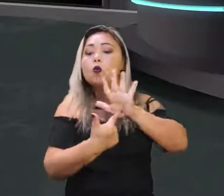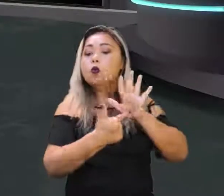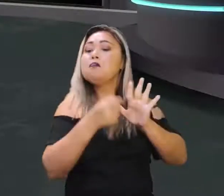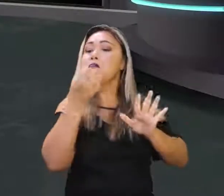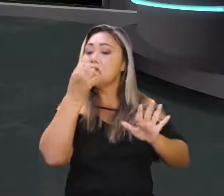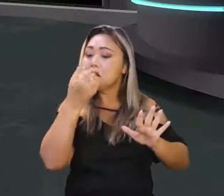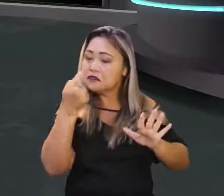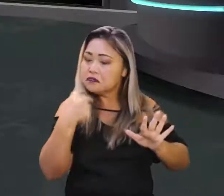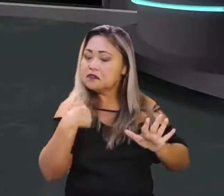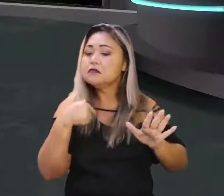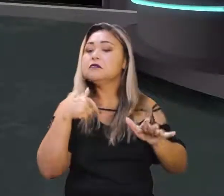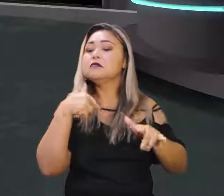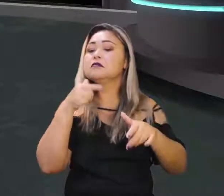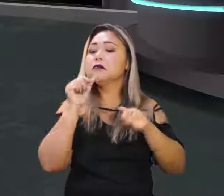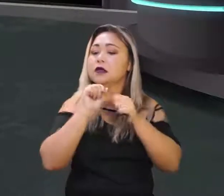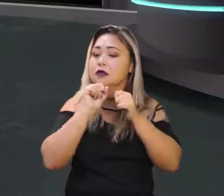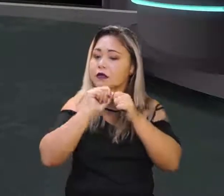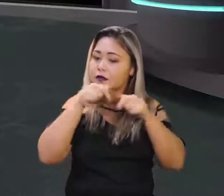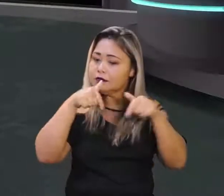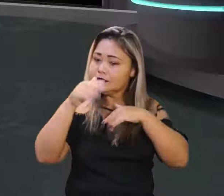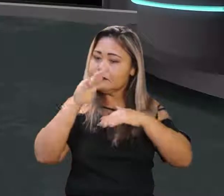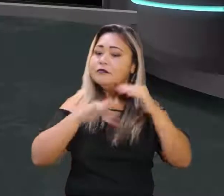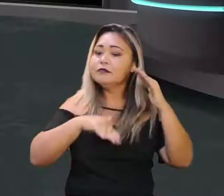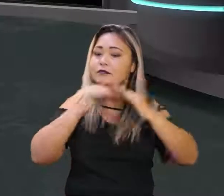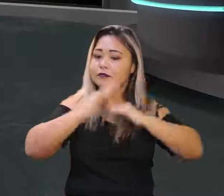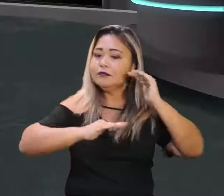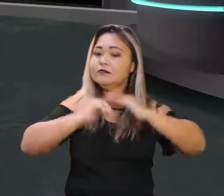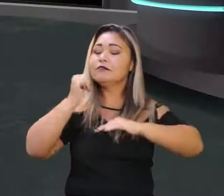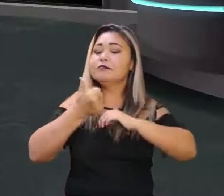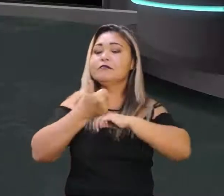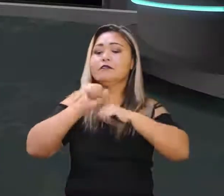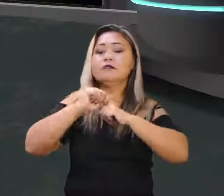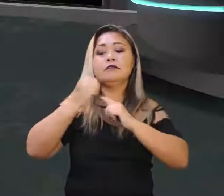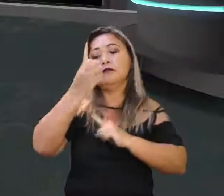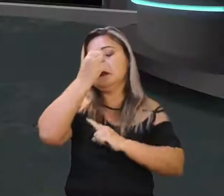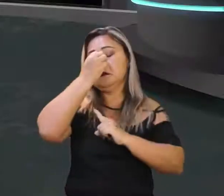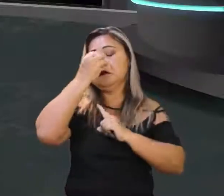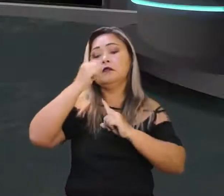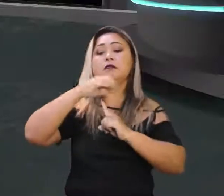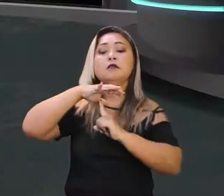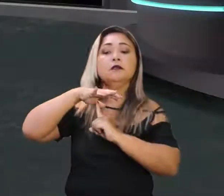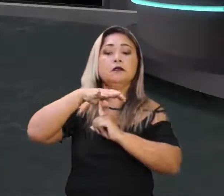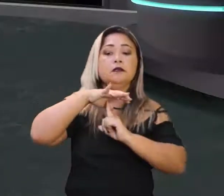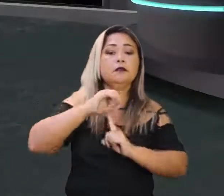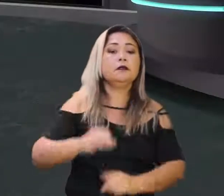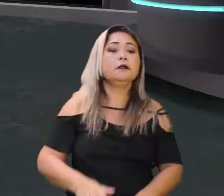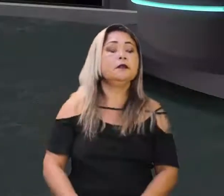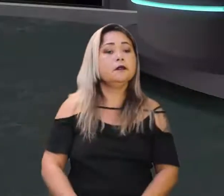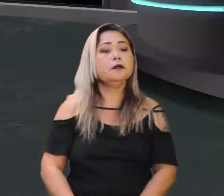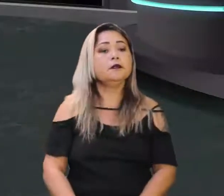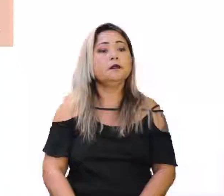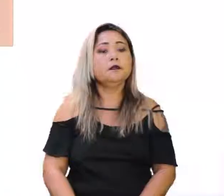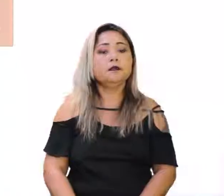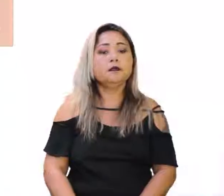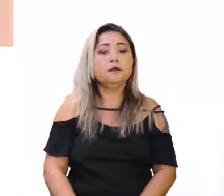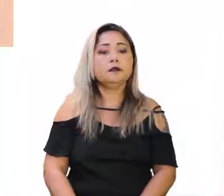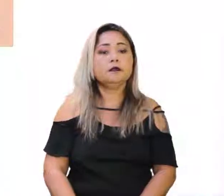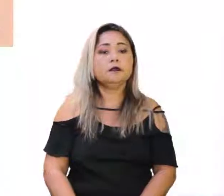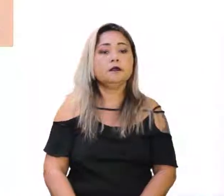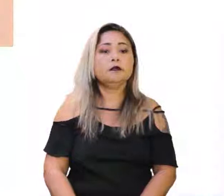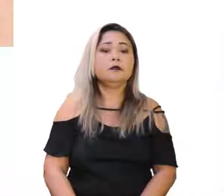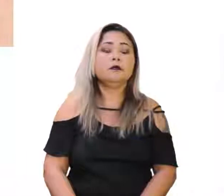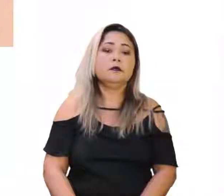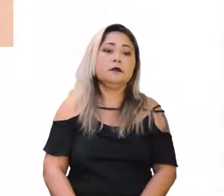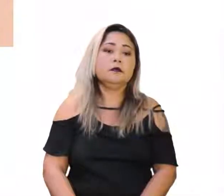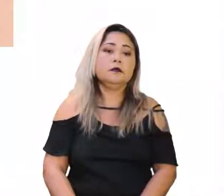aí para a gente se divertir, descontrair, né? Seguindo aqui com o nosso texto, vamos ver o que nós